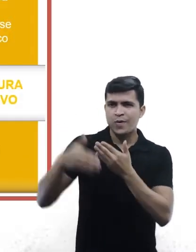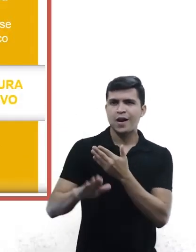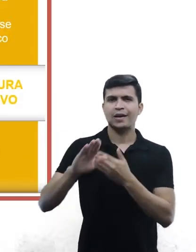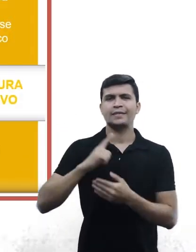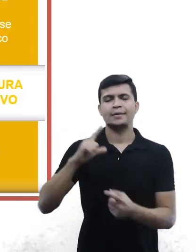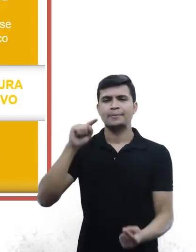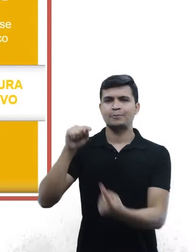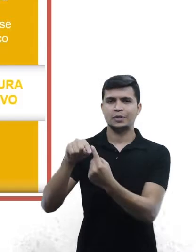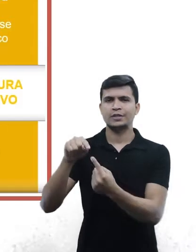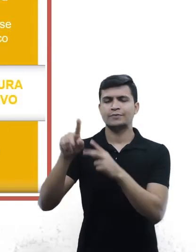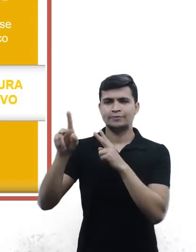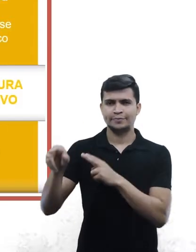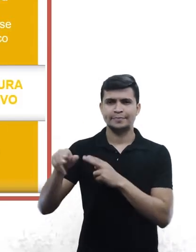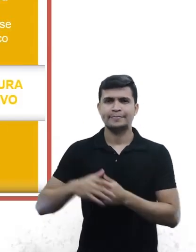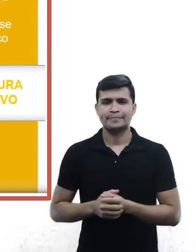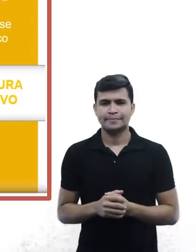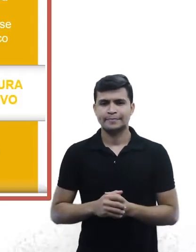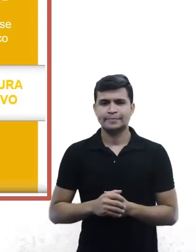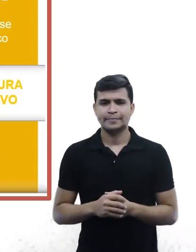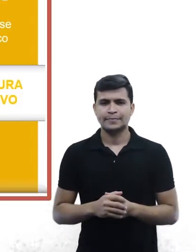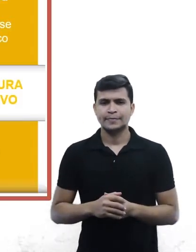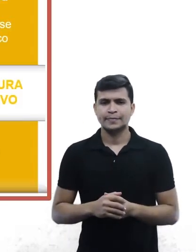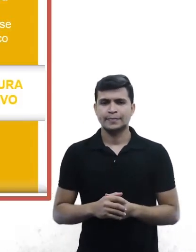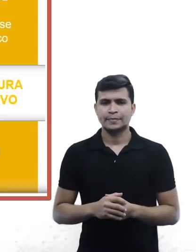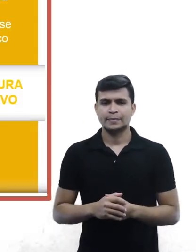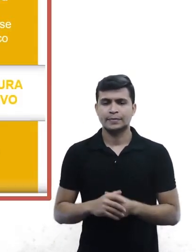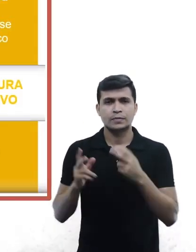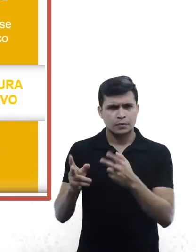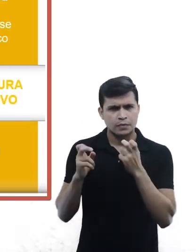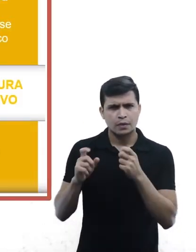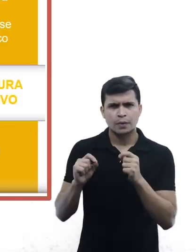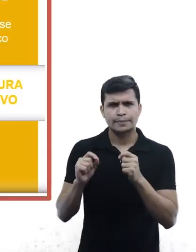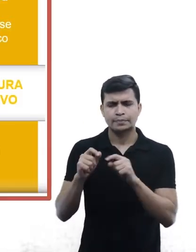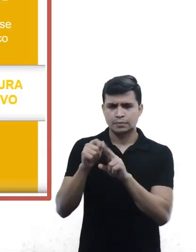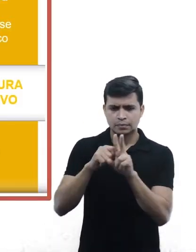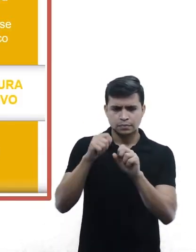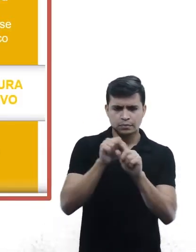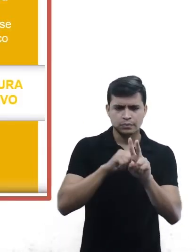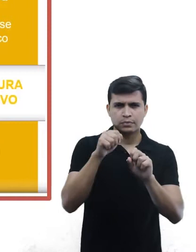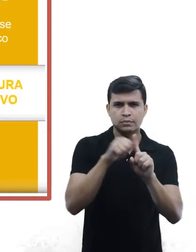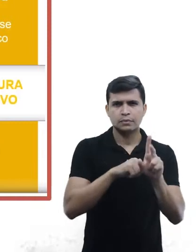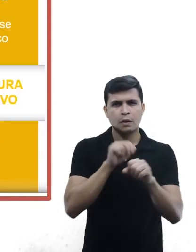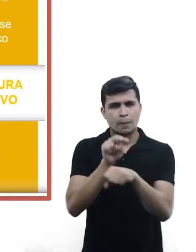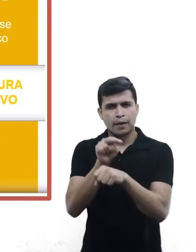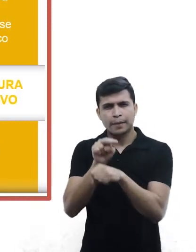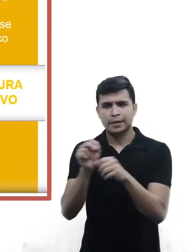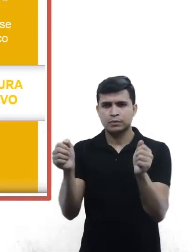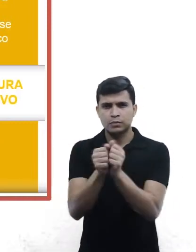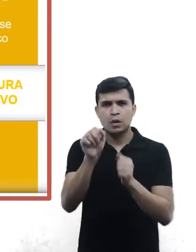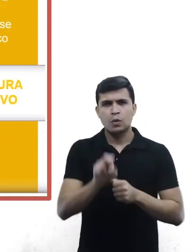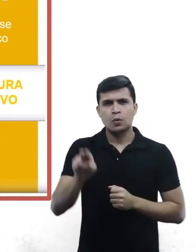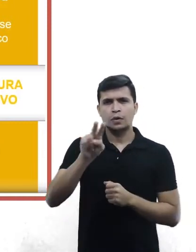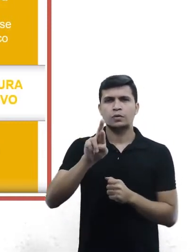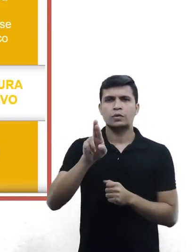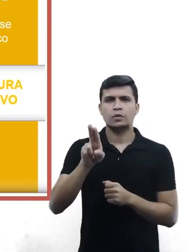corrente também corrobora esses objetivos. Ao lado disso, observe que o acompanhamento bimestral com o uso de